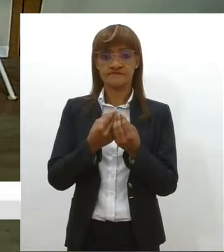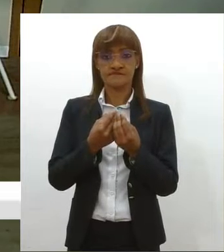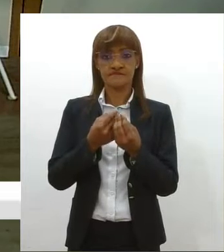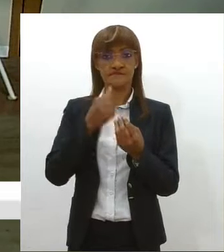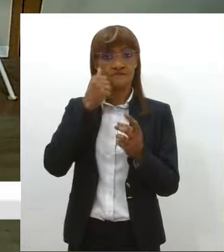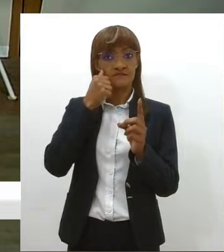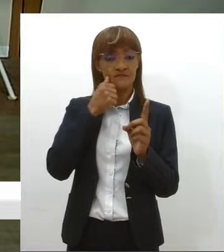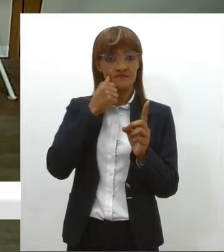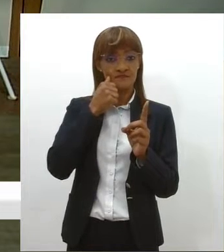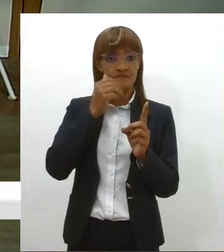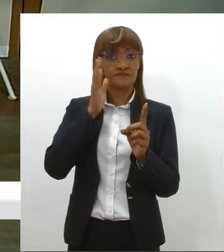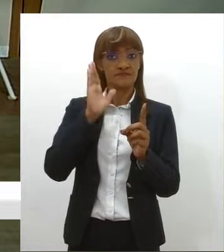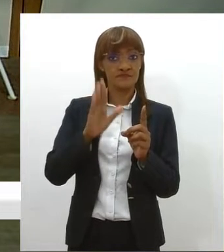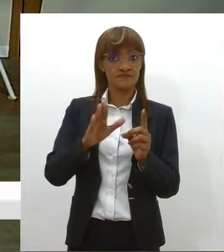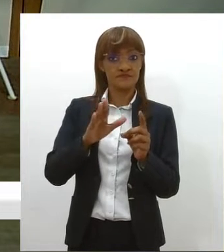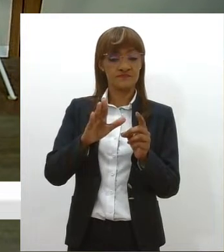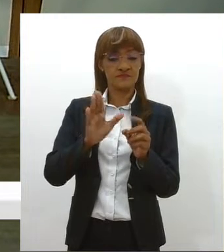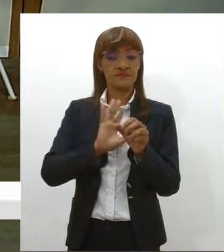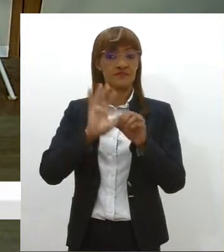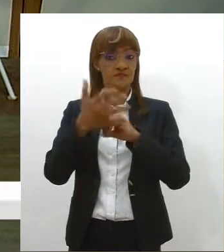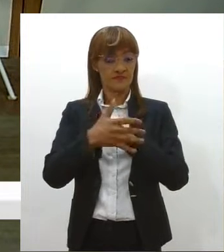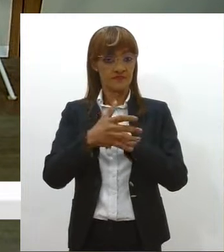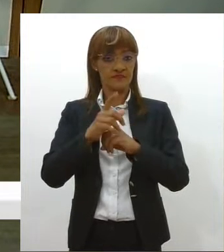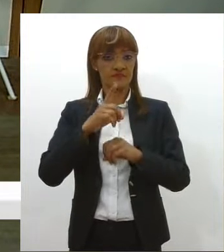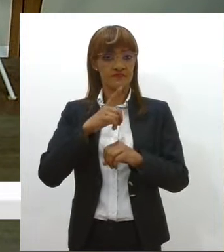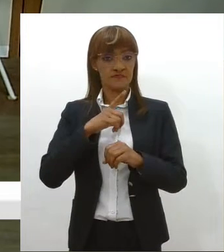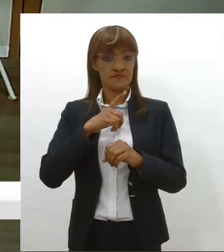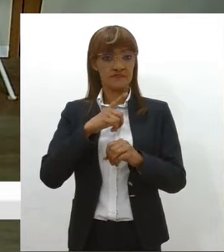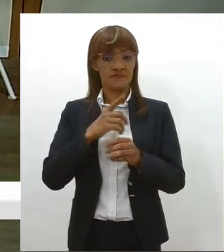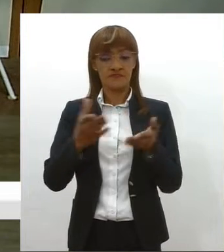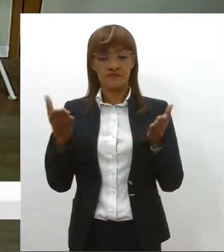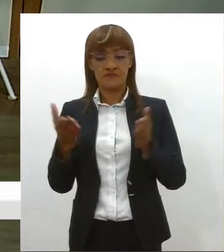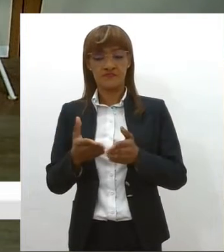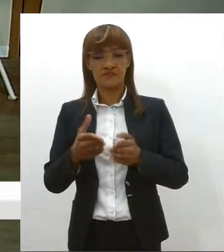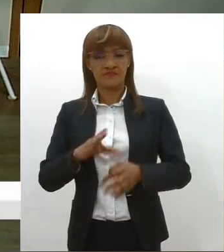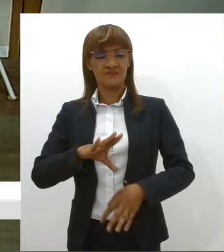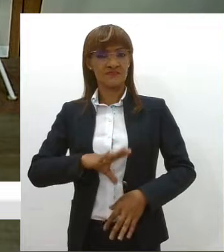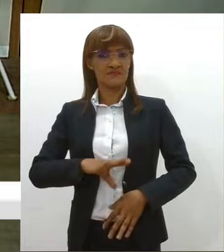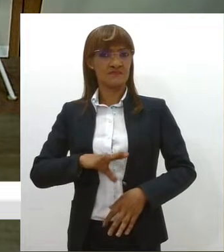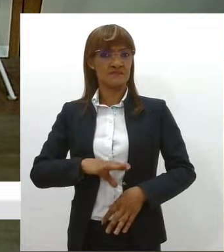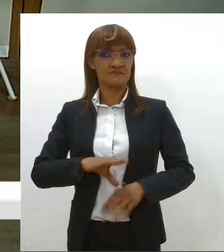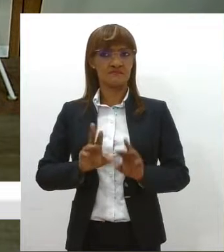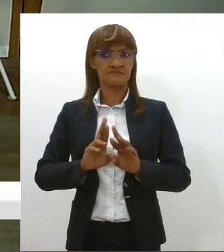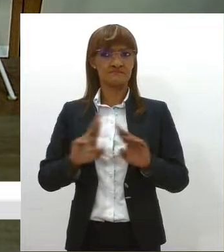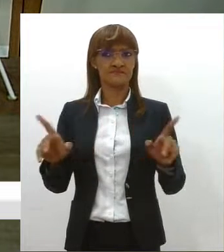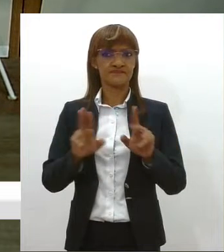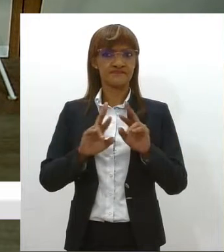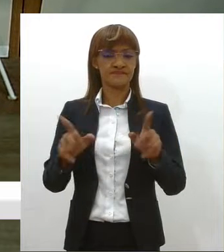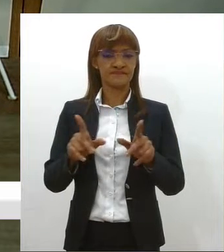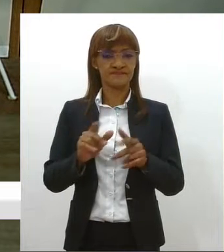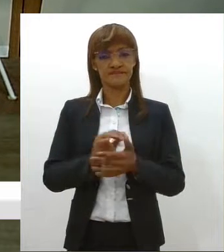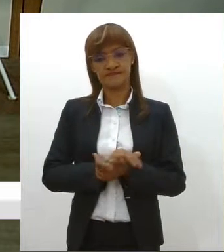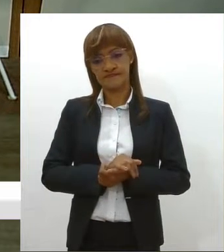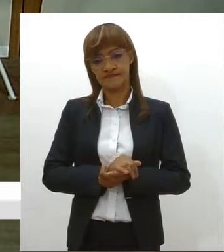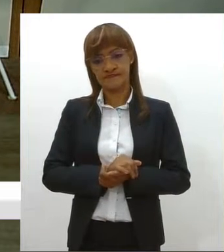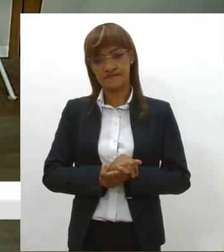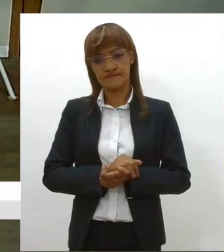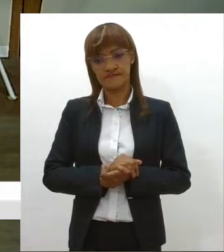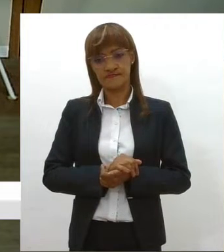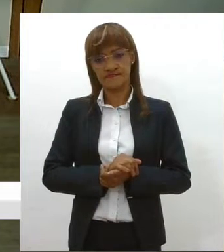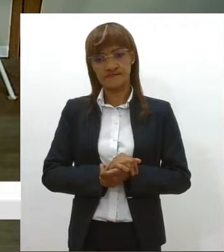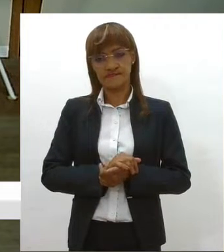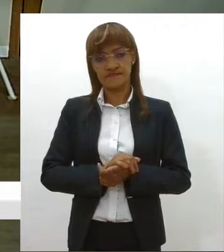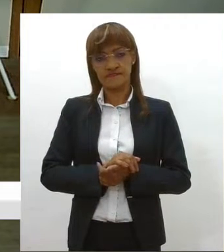teve Covid-19 e que sentiu seu ciclo menstrual aí se alterar de alguma forma.